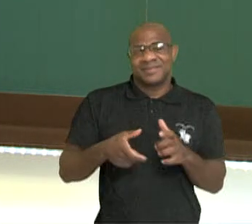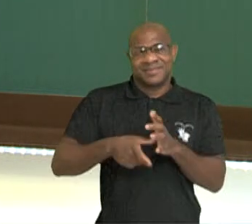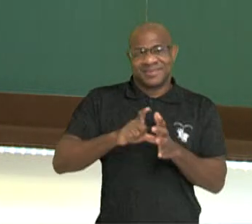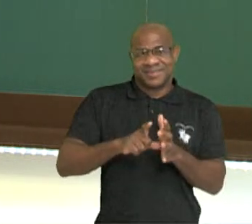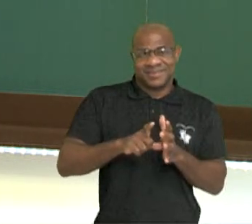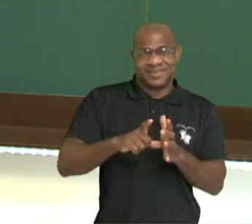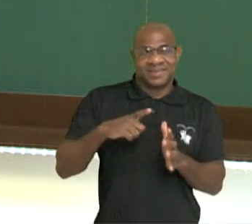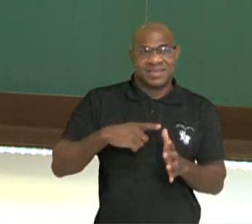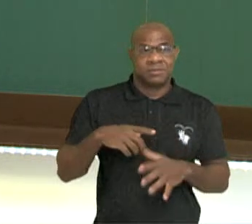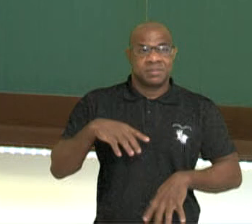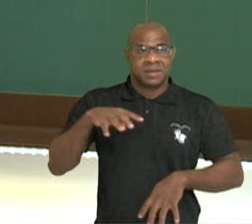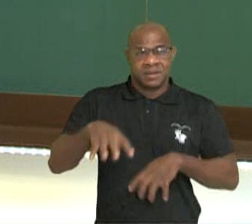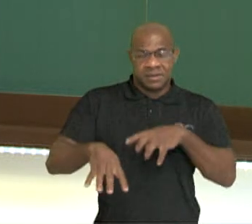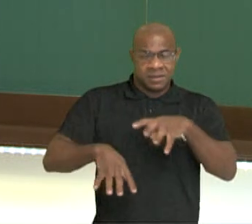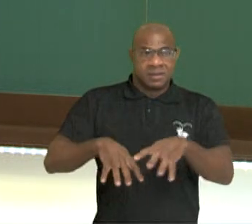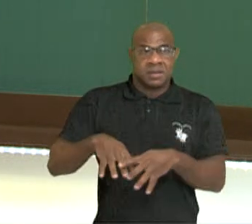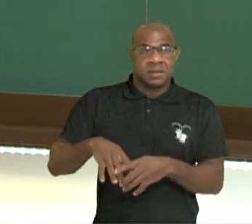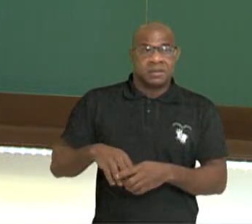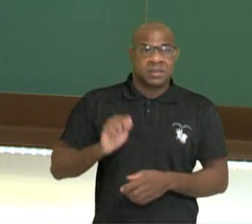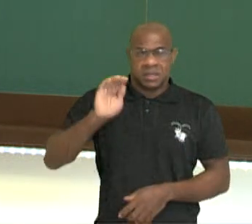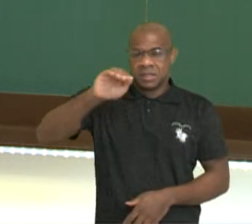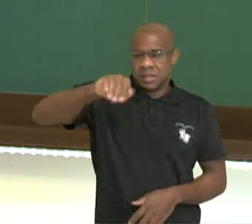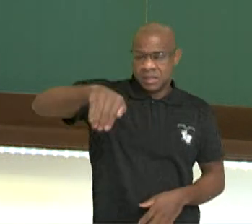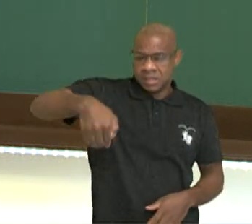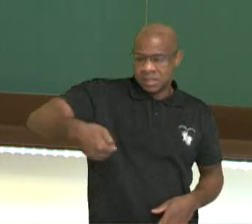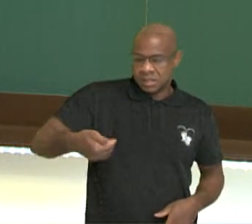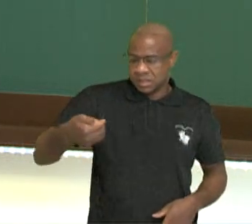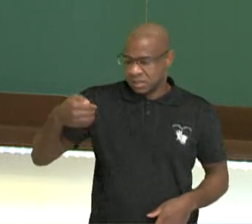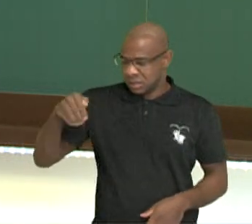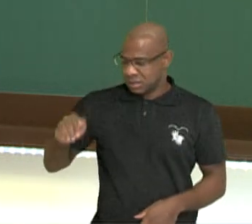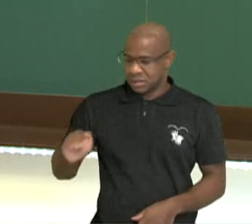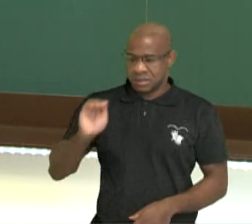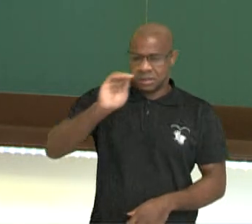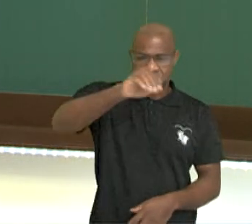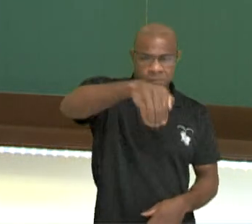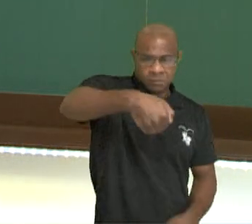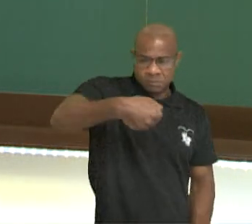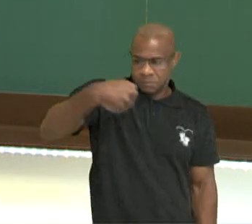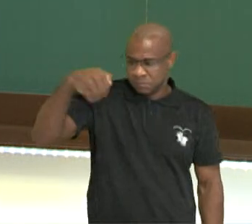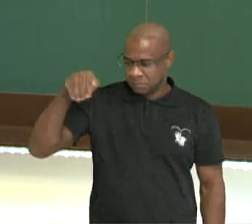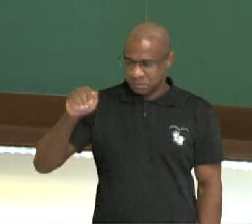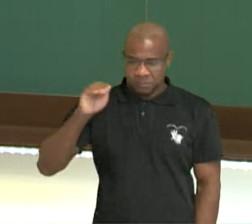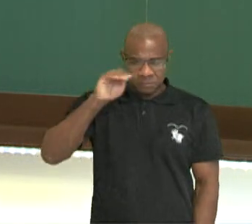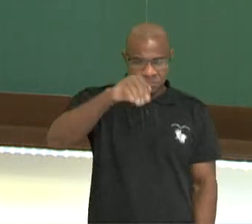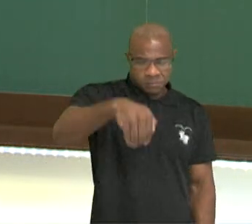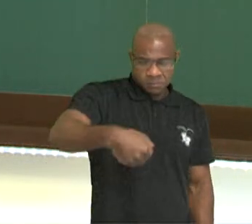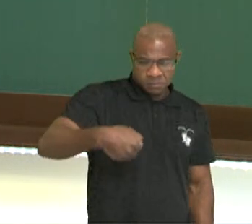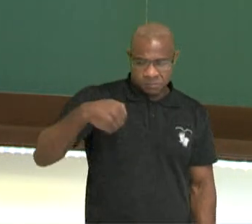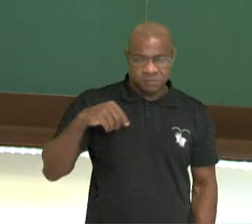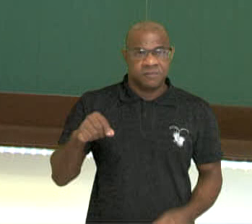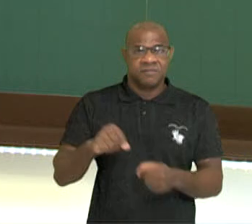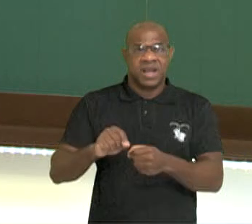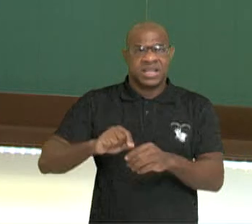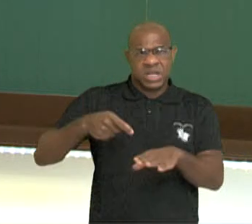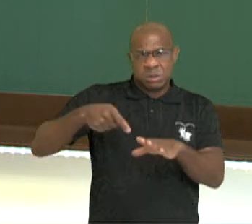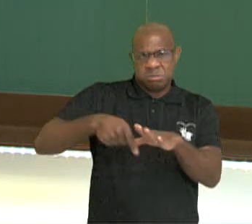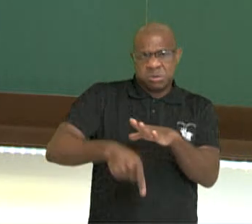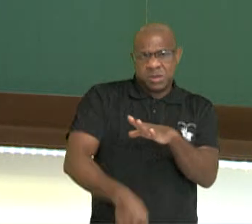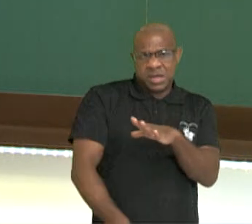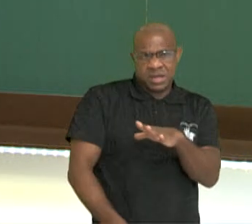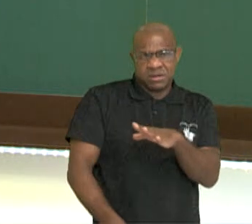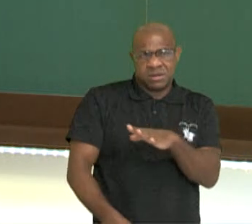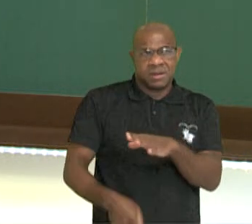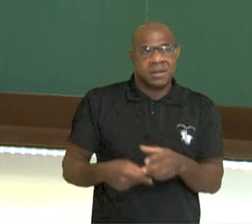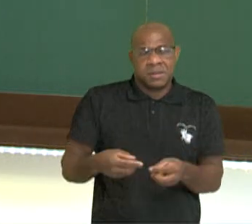uma máquina revirando esse solo, fazendo aqueles buracos ou aquele degrau